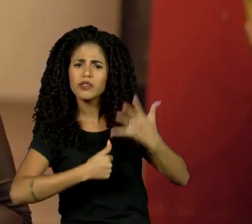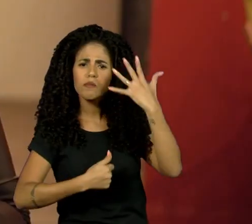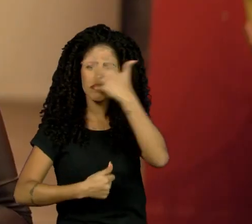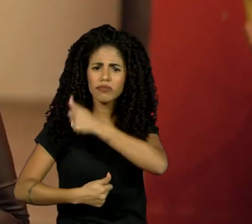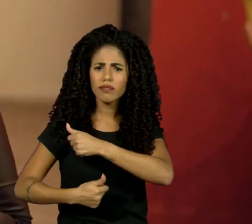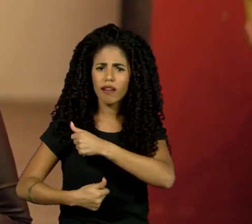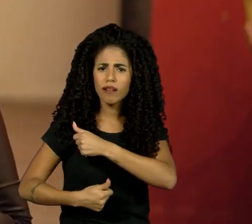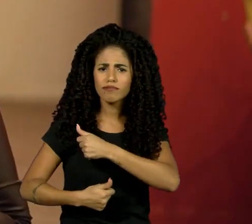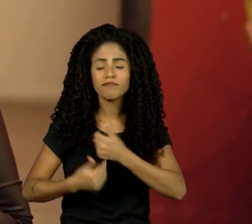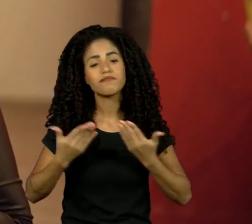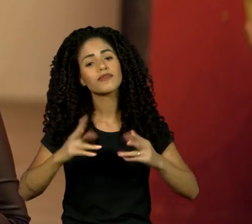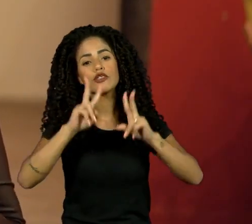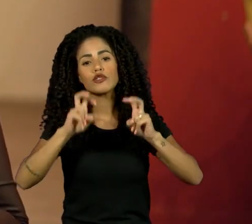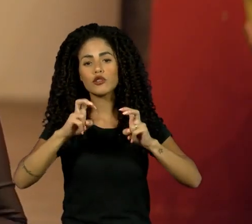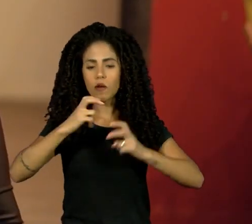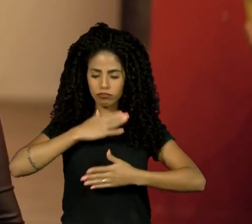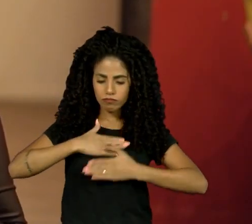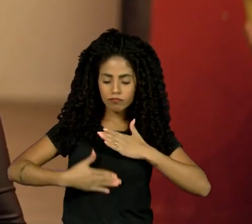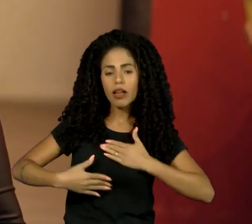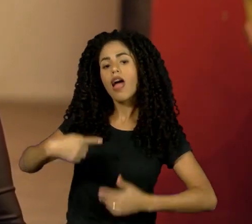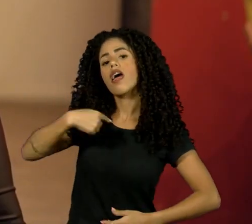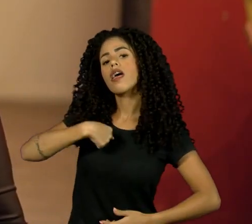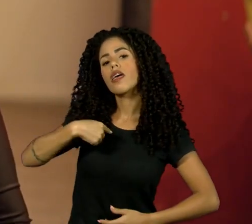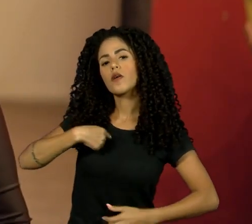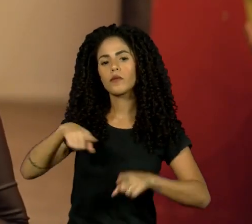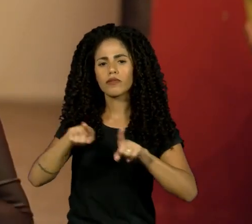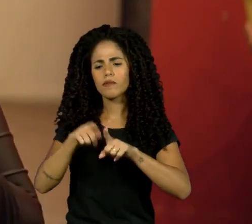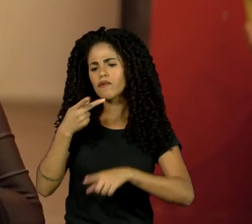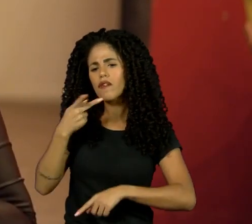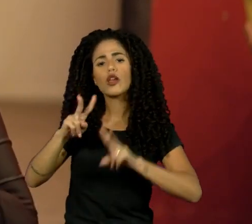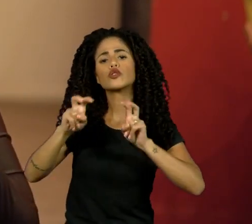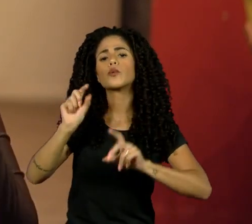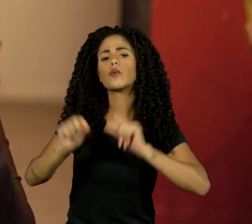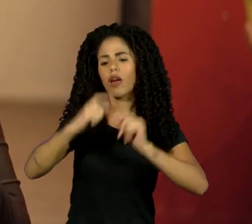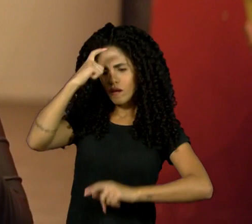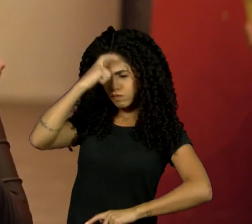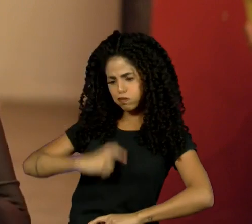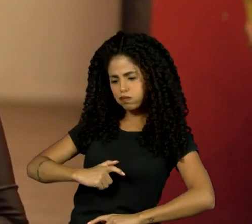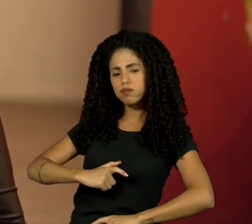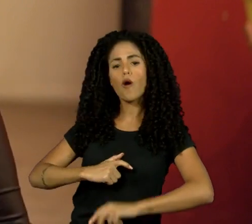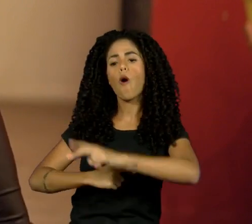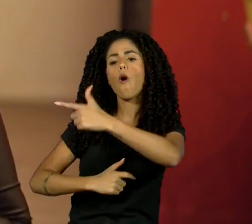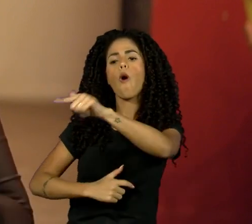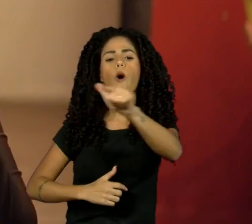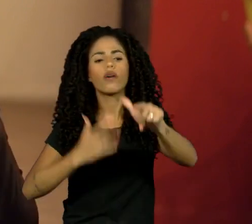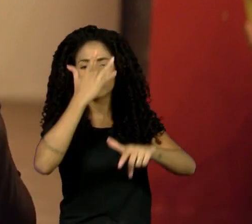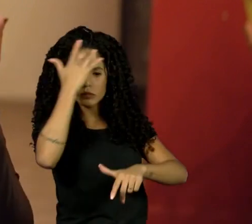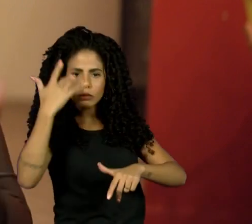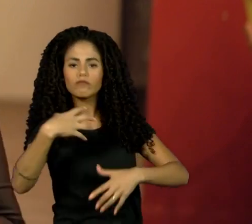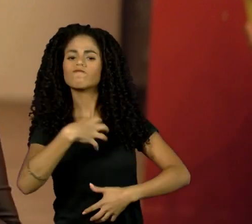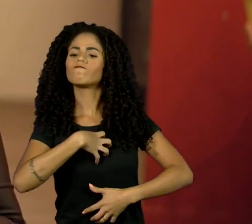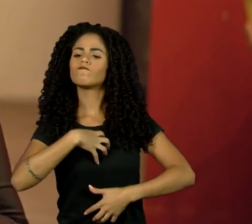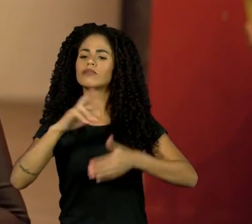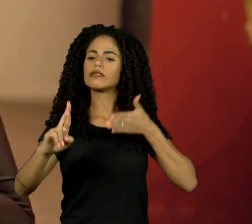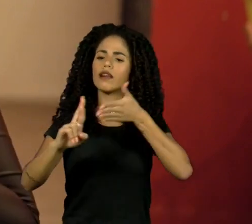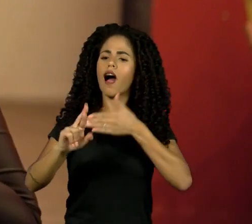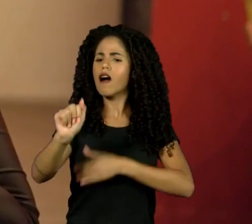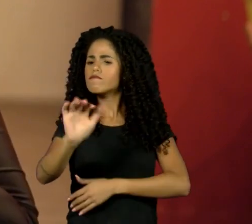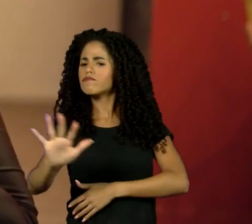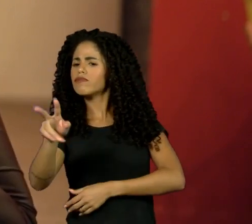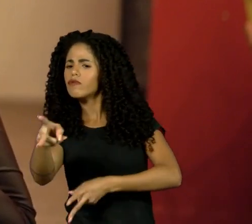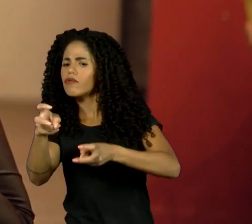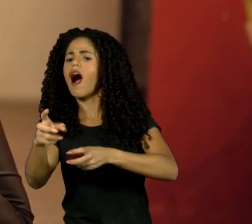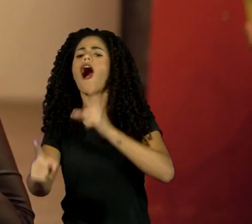sabendo. Eu vou falar sobre mim, e quando eu falo sobre mim, eu tô falando sobre várias outras pessoas que me olham e